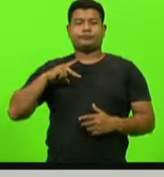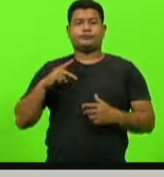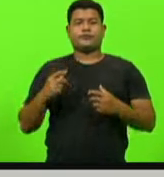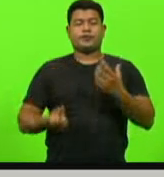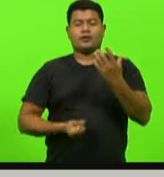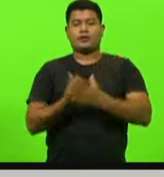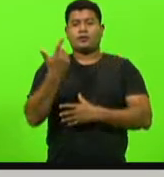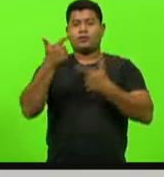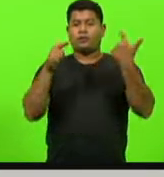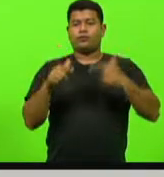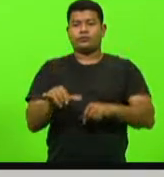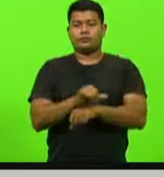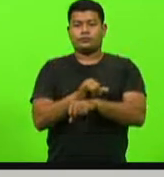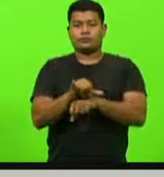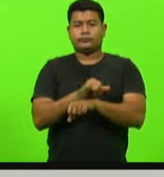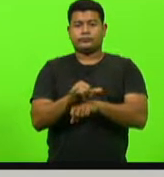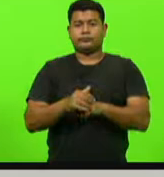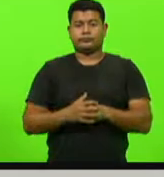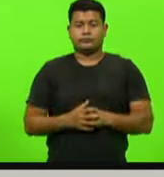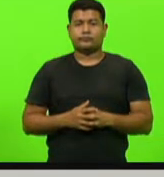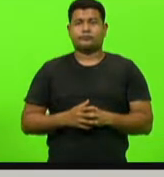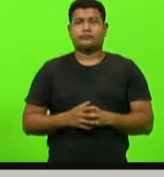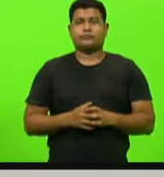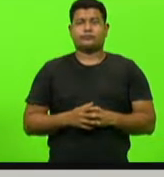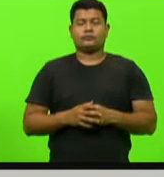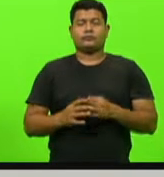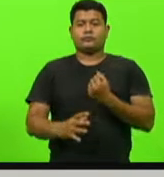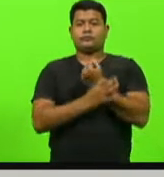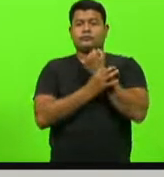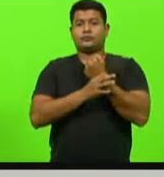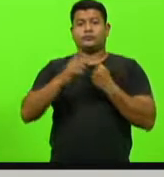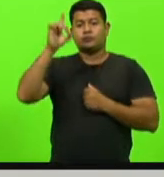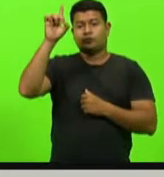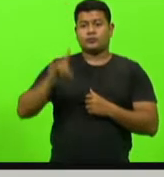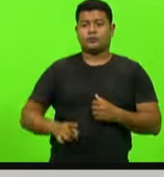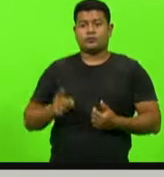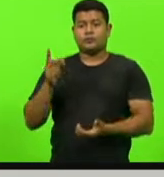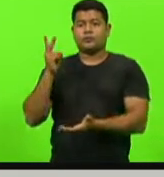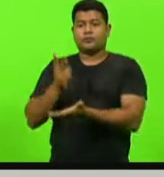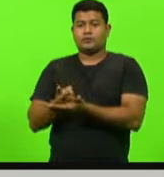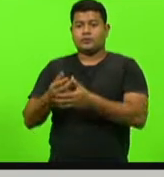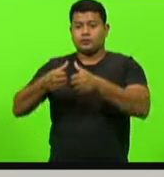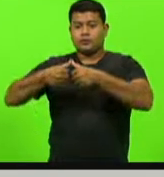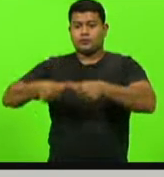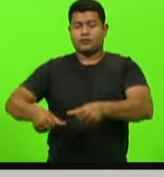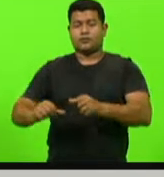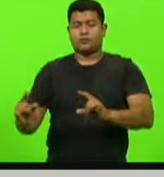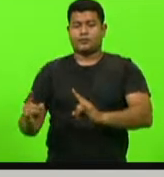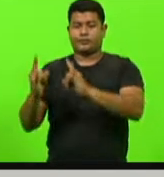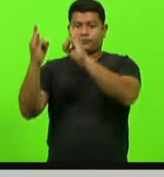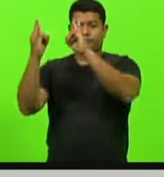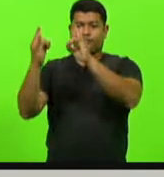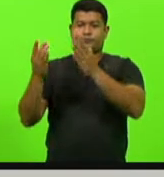providências para assegurar o direito de permanência das edificações